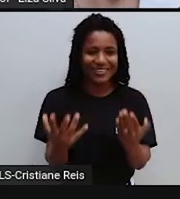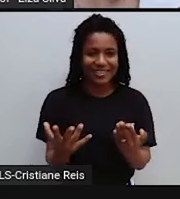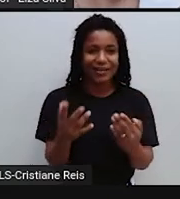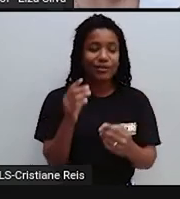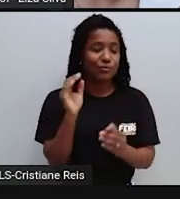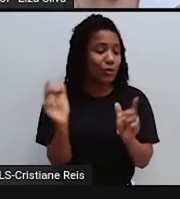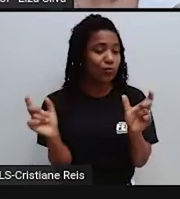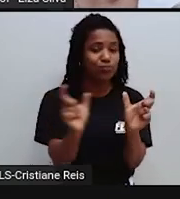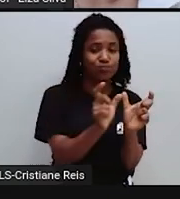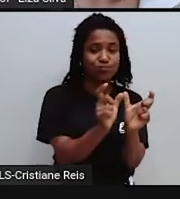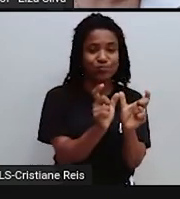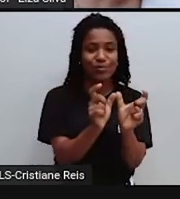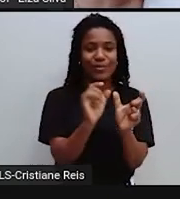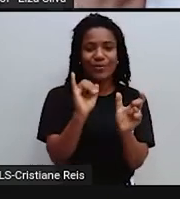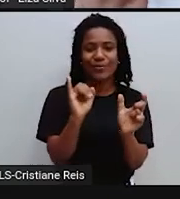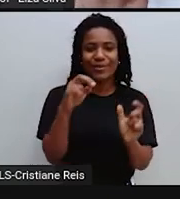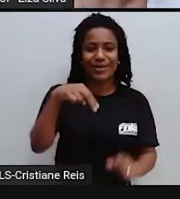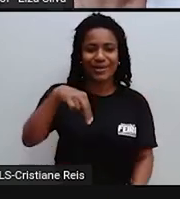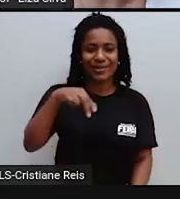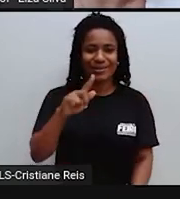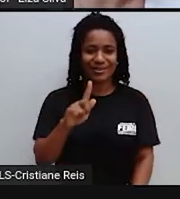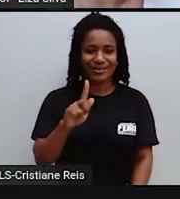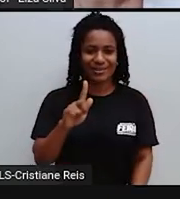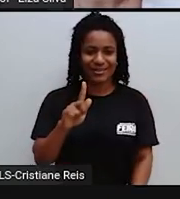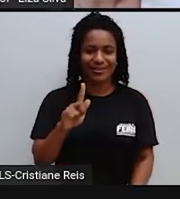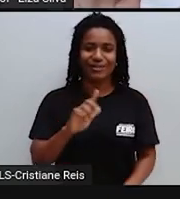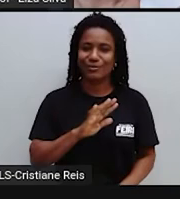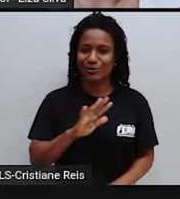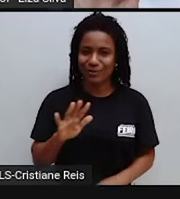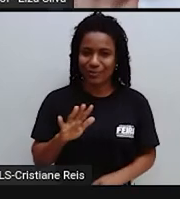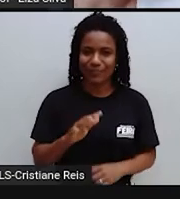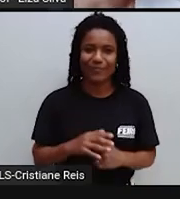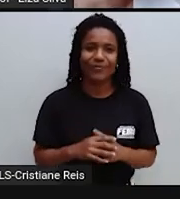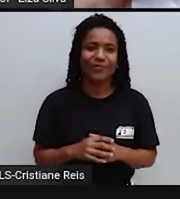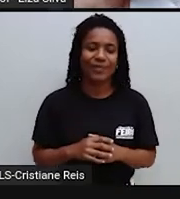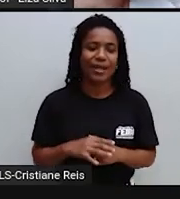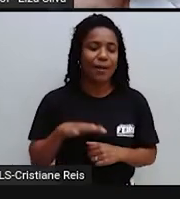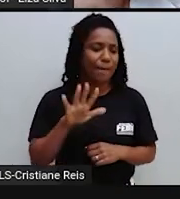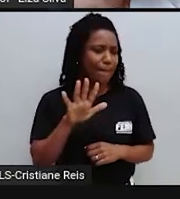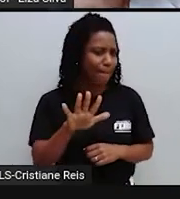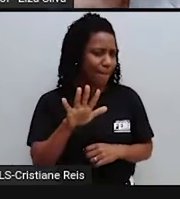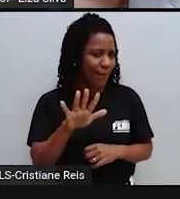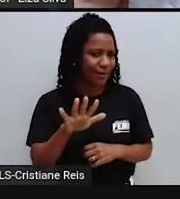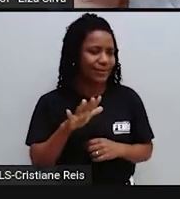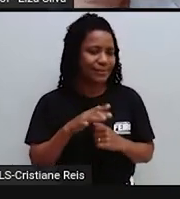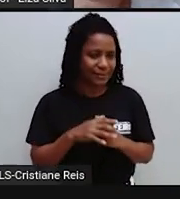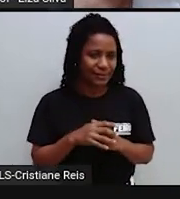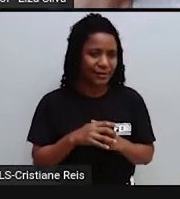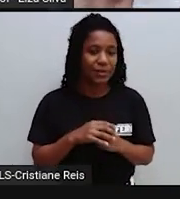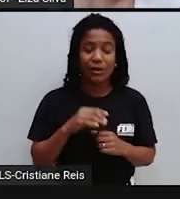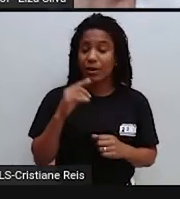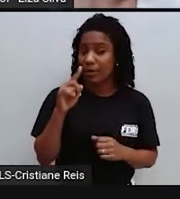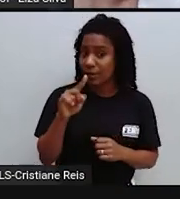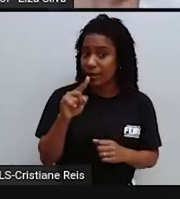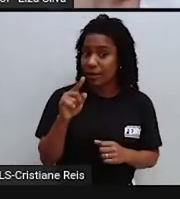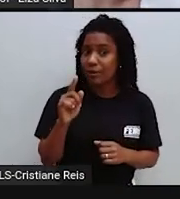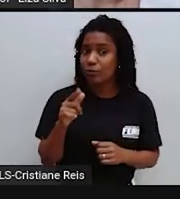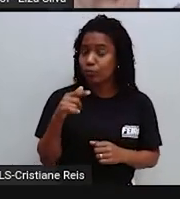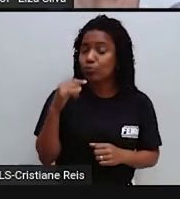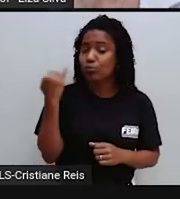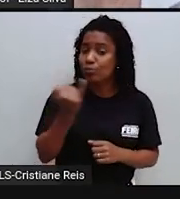ing no final, como também agree. Mas eu queria destacar para vocês um detalhe